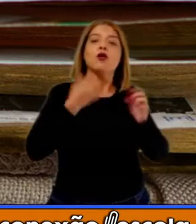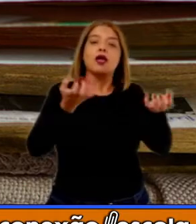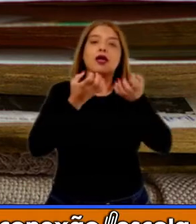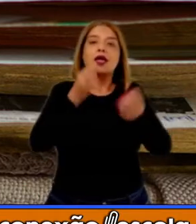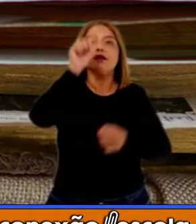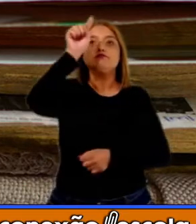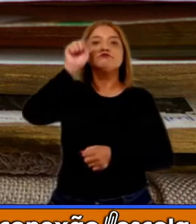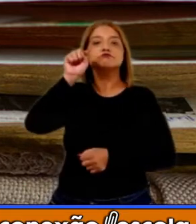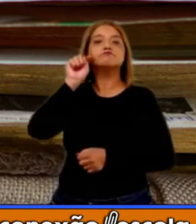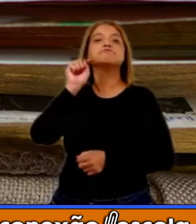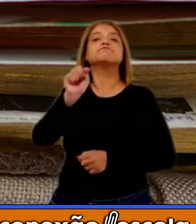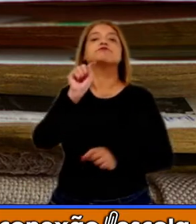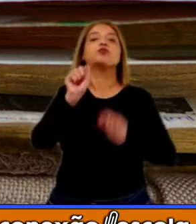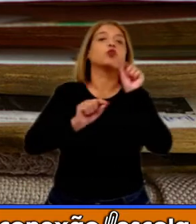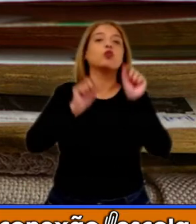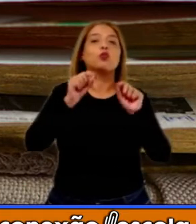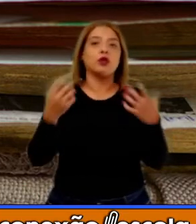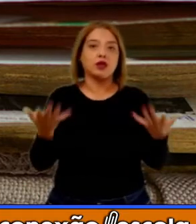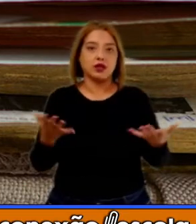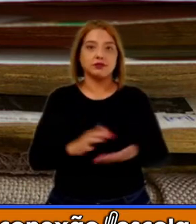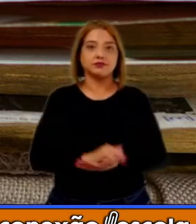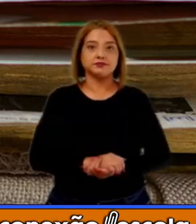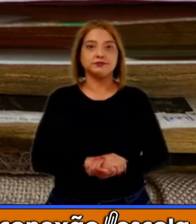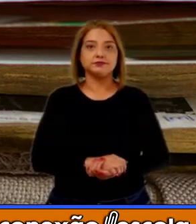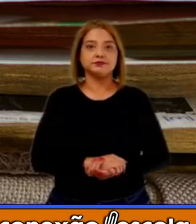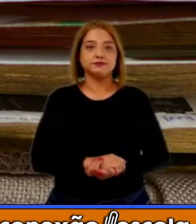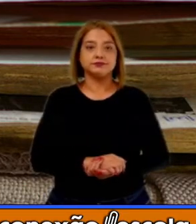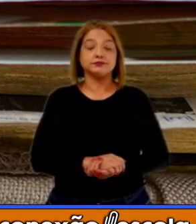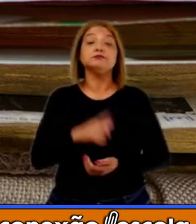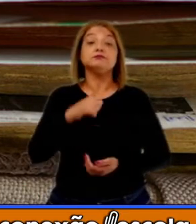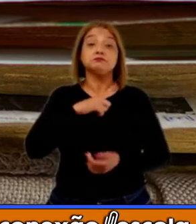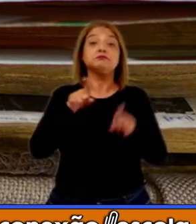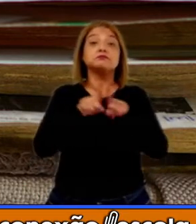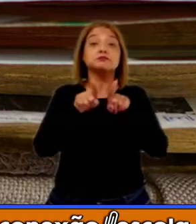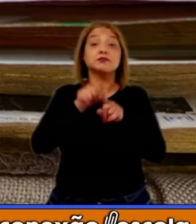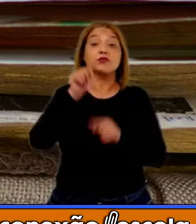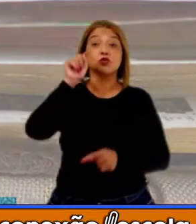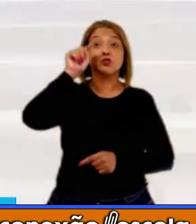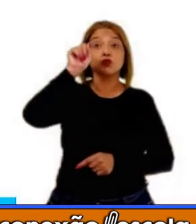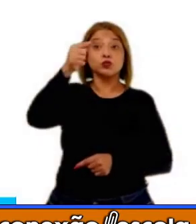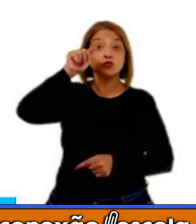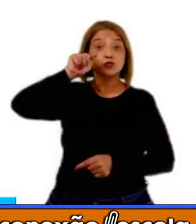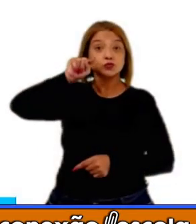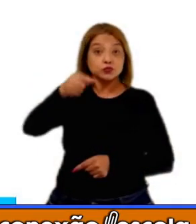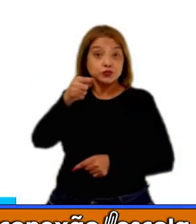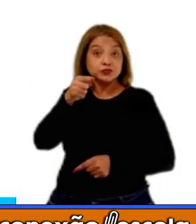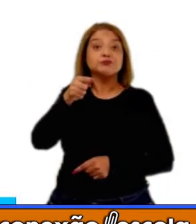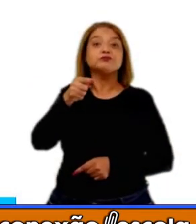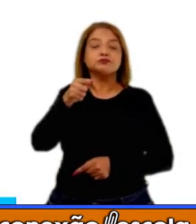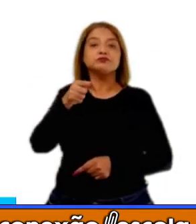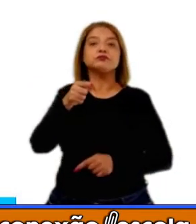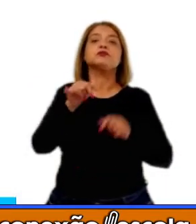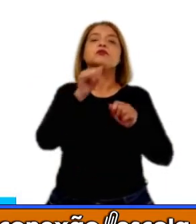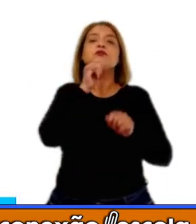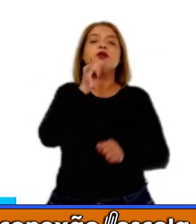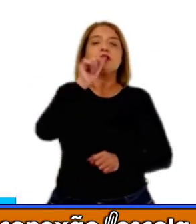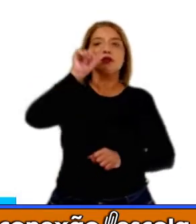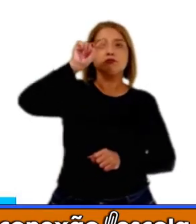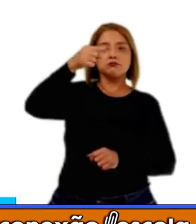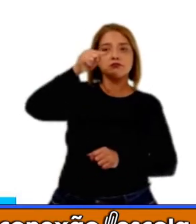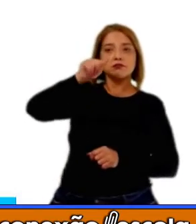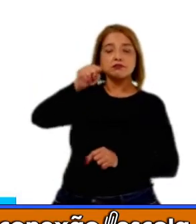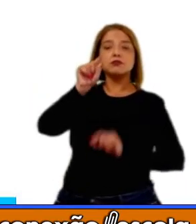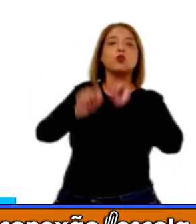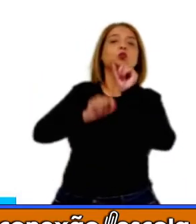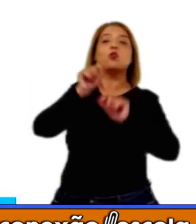coisa. Temos também 2 pontos. Nos finais de pontuação, o 2 pontos,